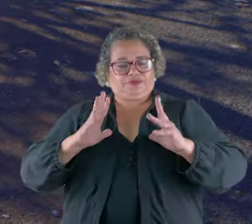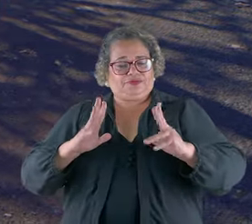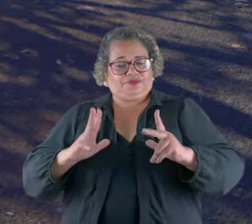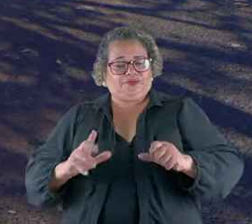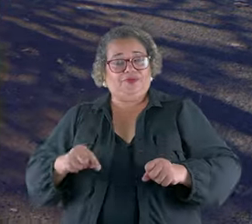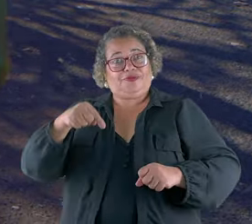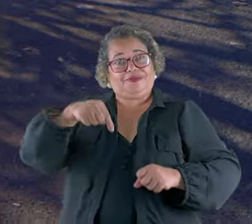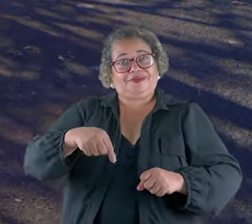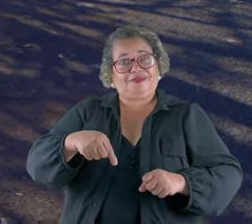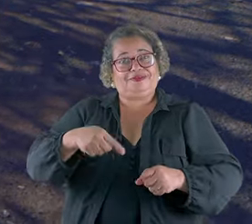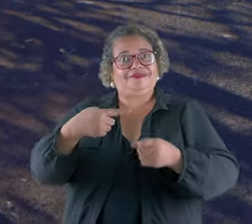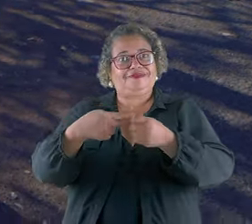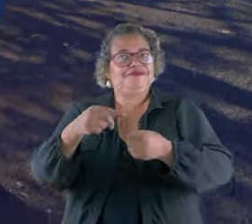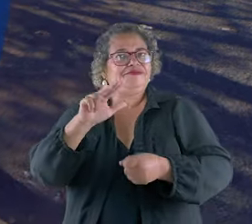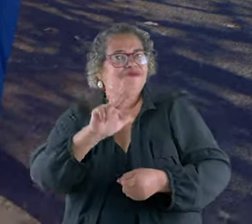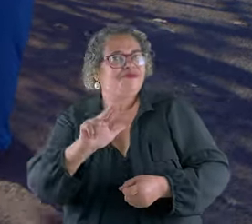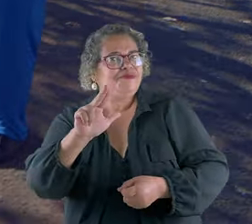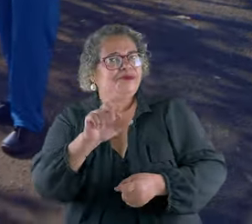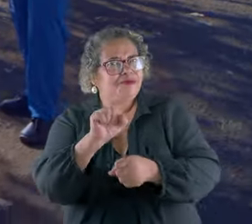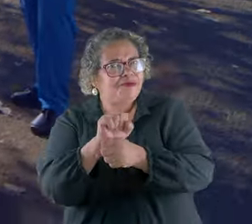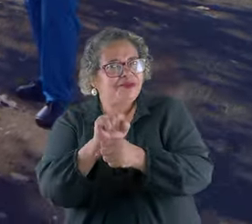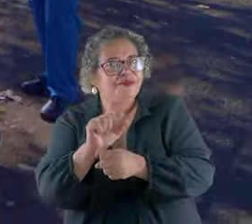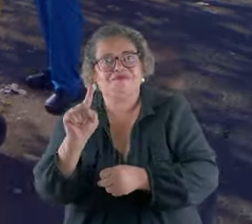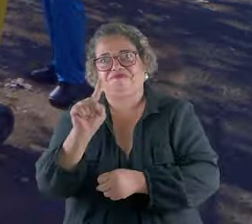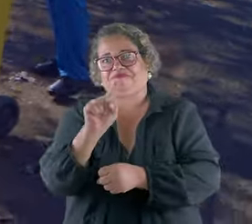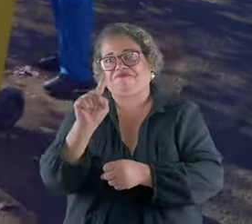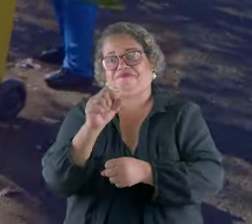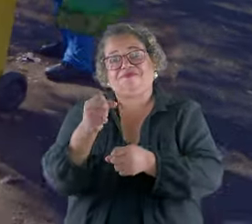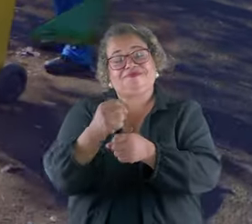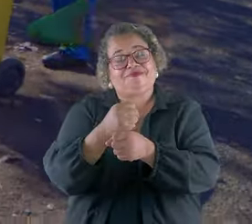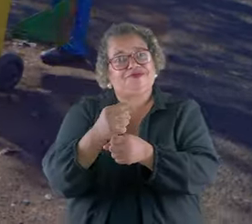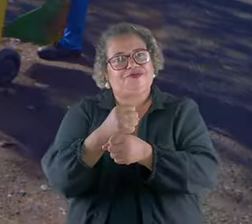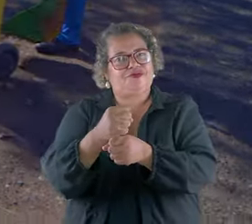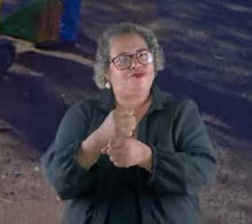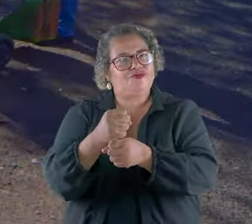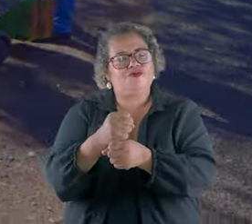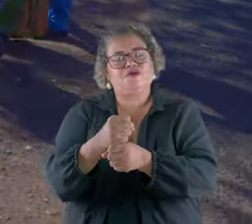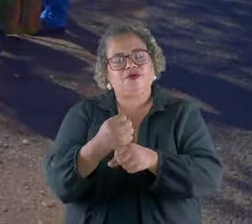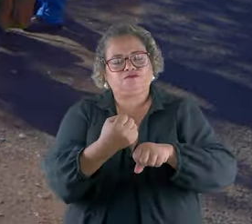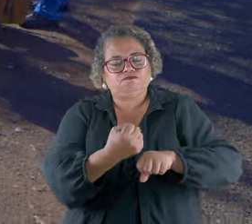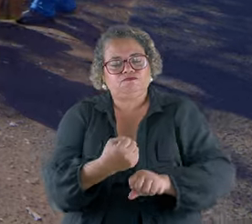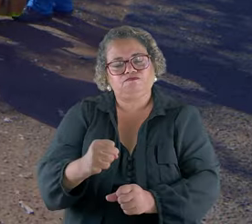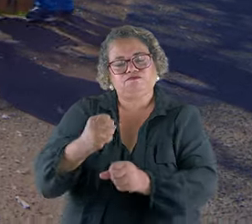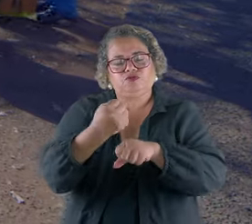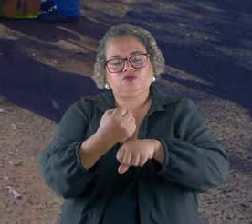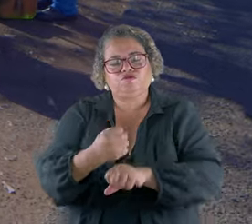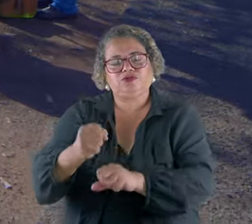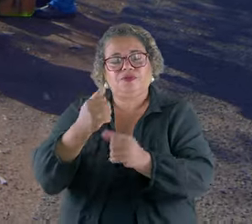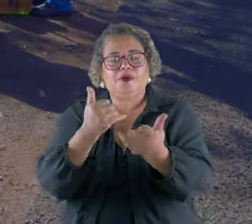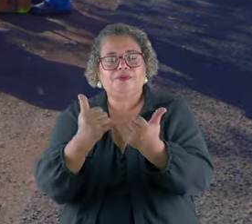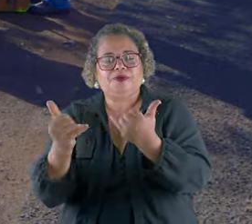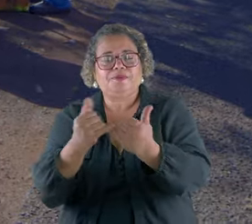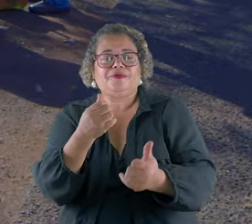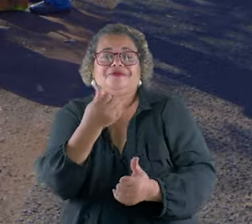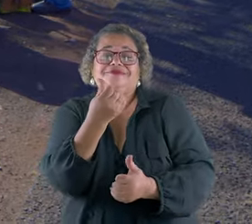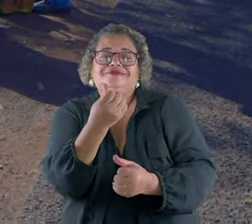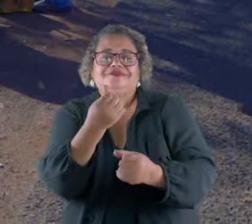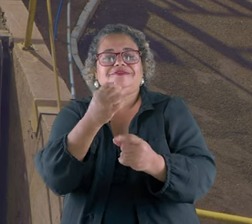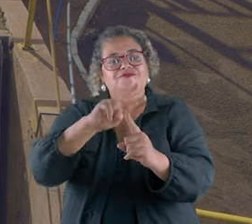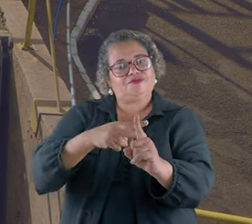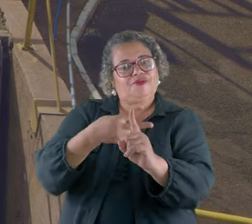Para cuidar da limpeza da nossa cidade, o Uberlândia não para. Por ano, a gente varre o que daria quase 6 voltas na